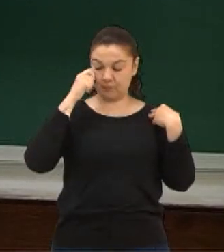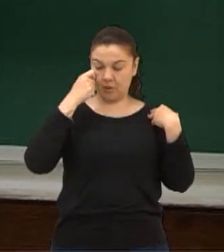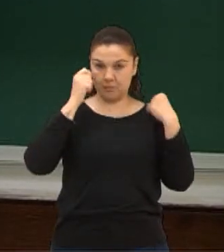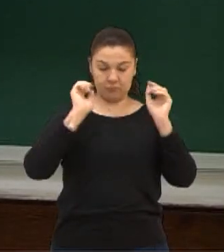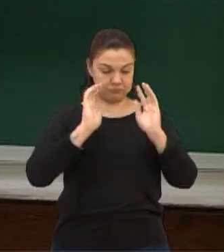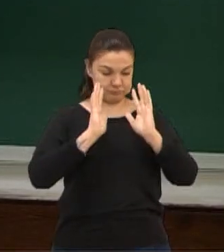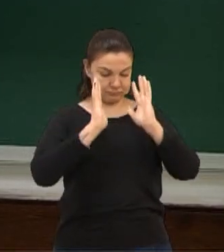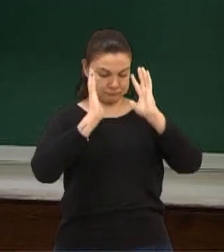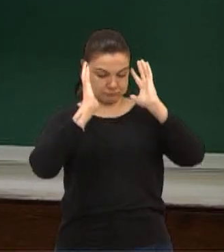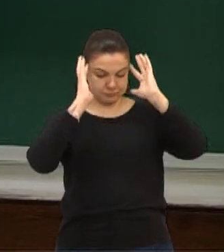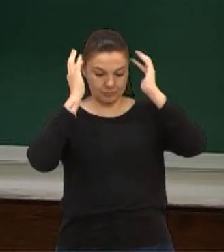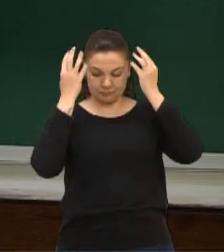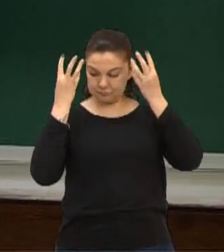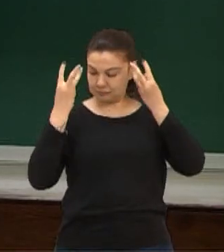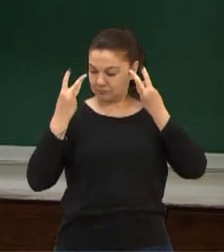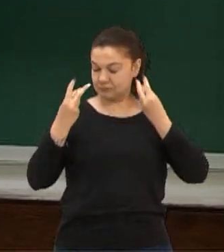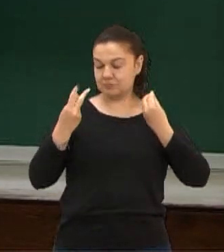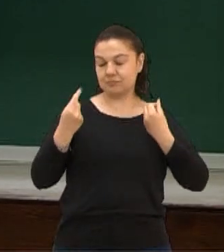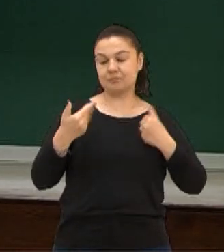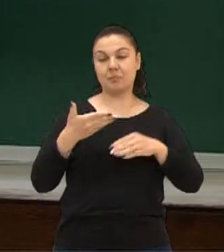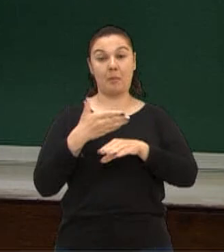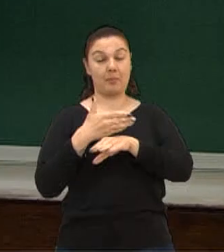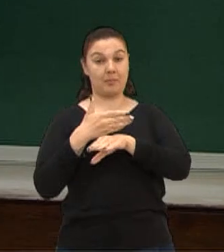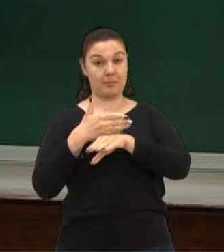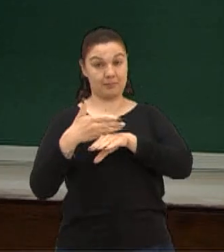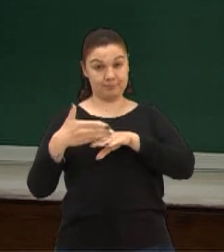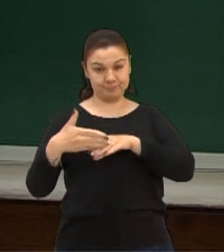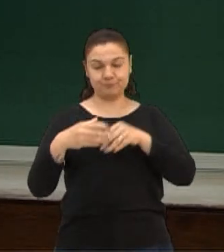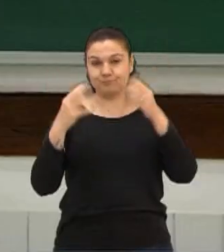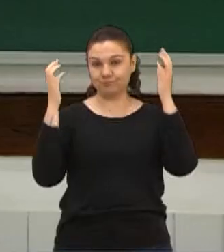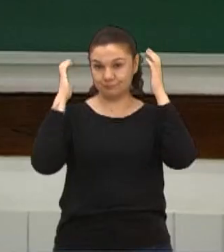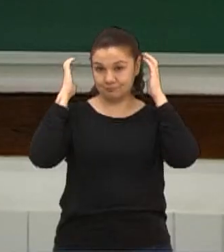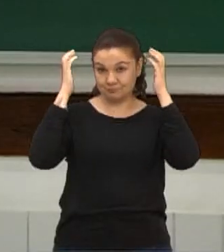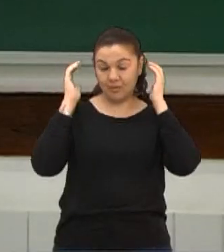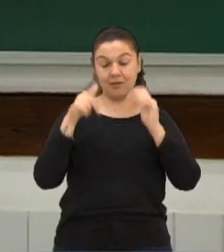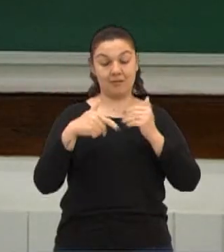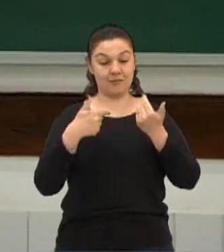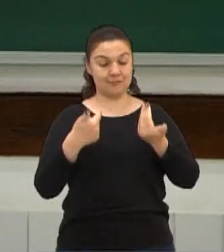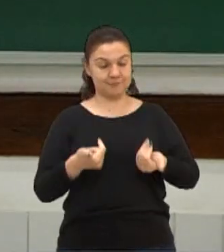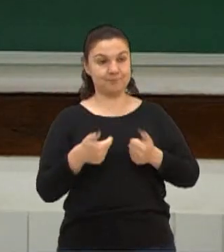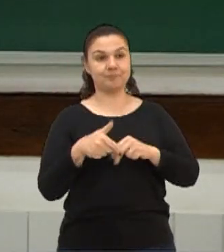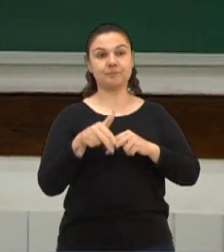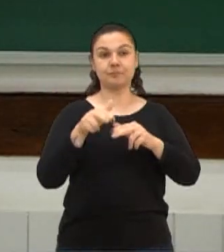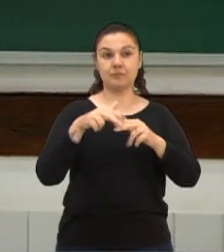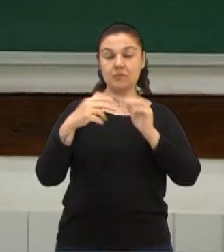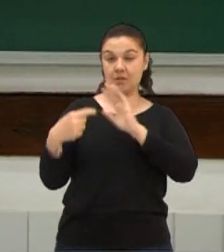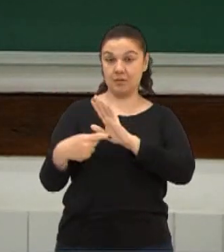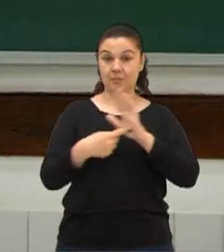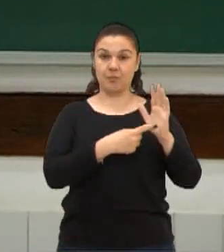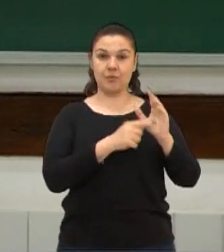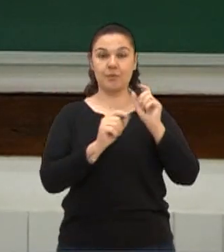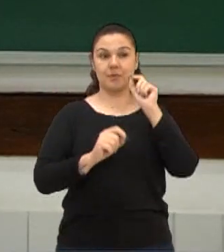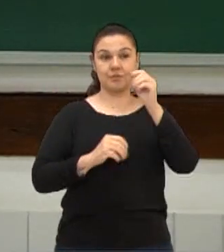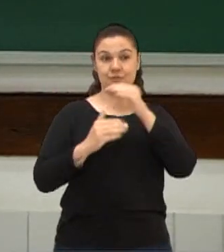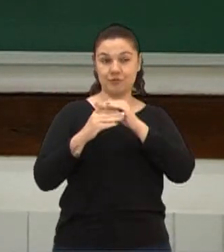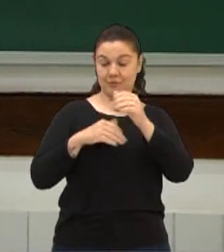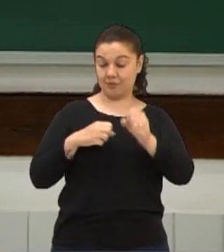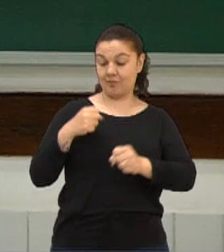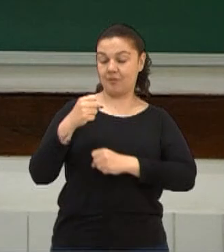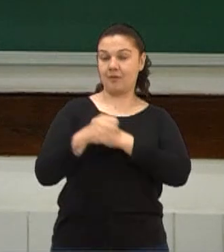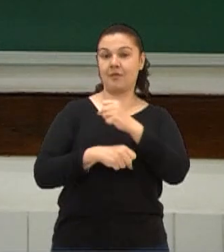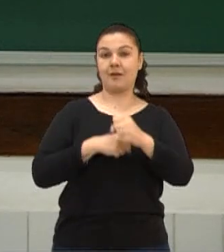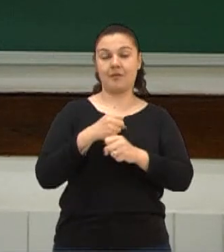ali já começa a ficar com os cabelos grisalhos. Então, eu já tenho também uma indicação do quê? Uma indicação